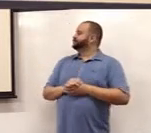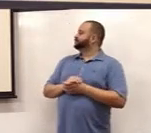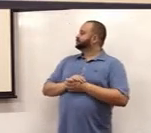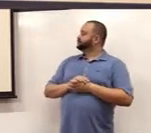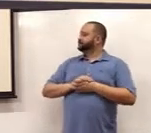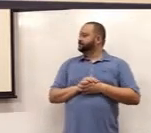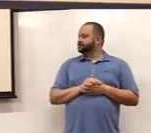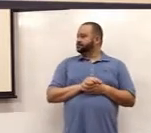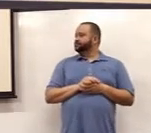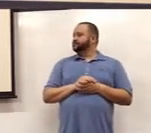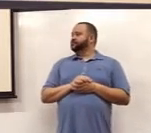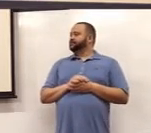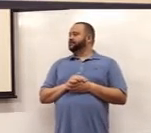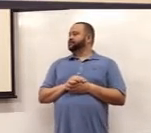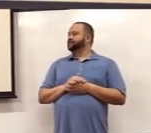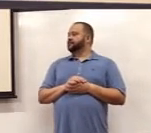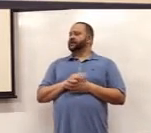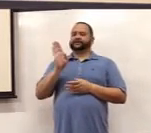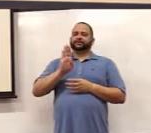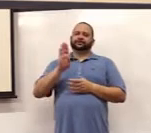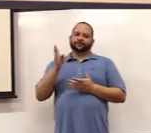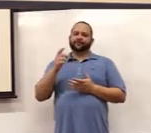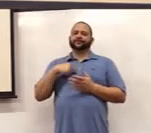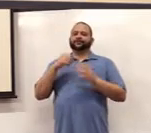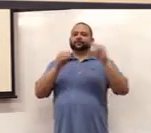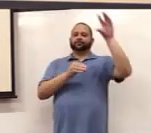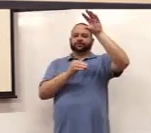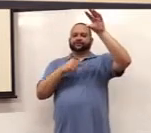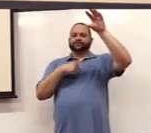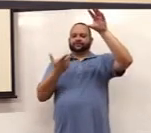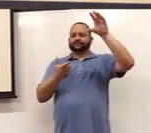contrário, nos engajar em sons mais agradáveis e alegres, é o Beethoven que escreveu. Isso não tem